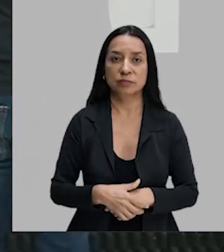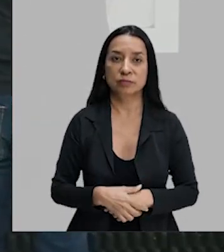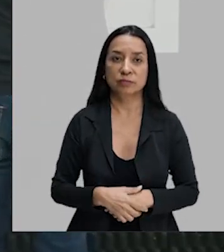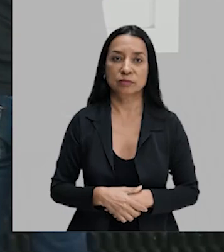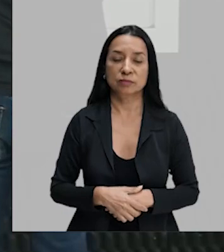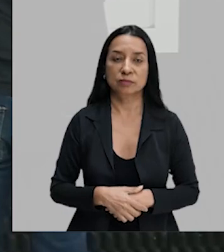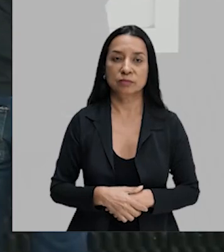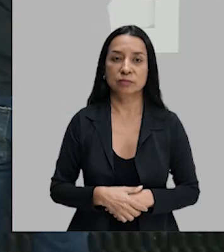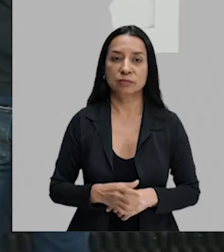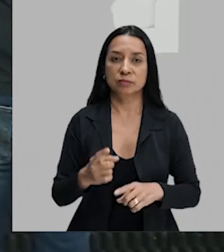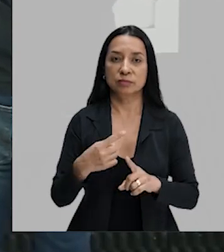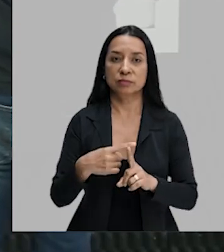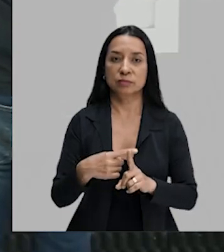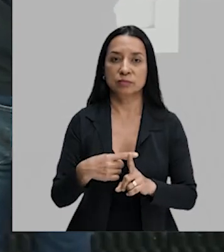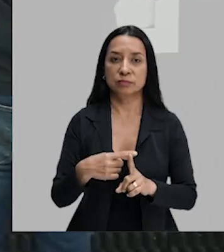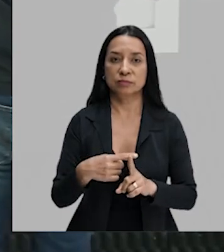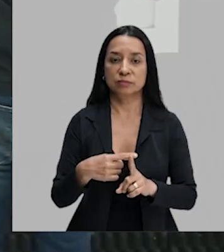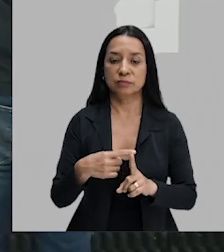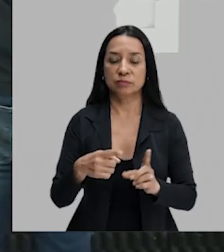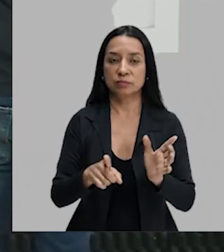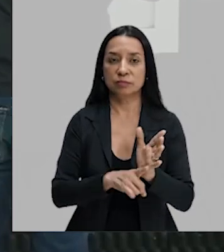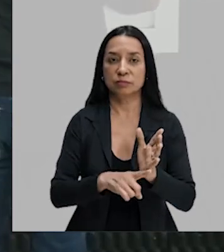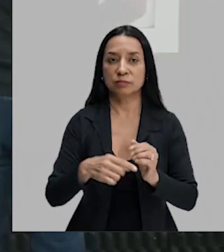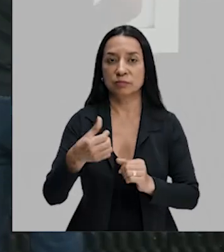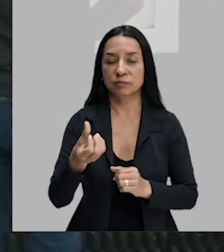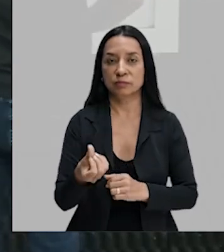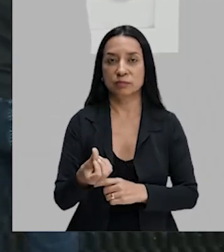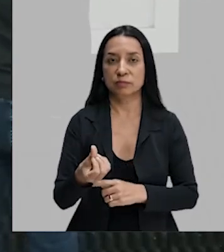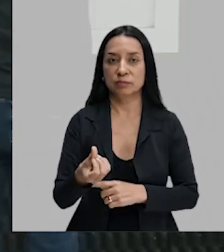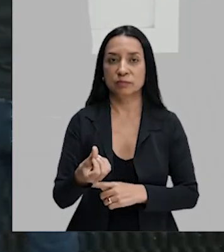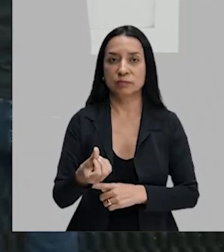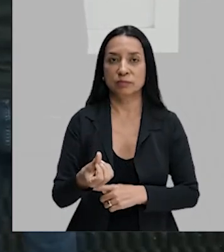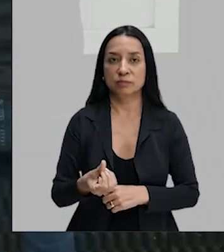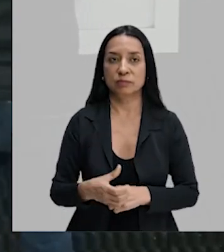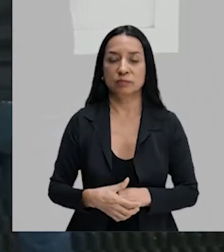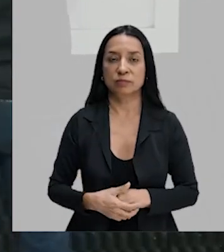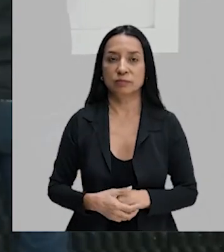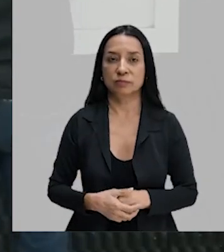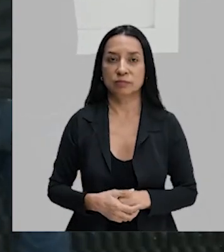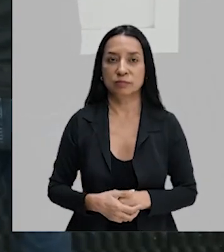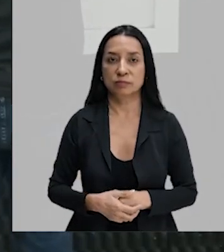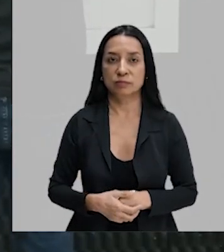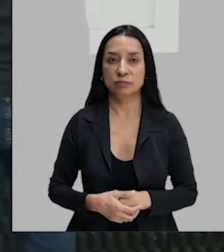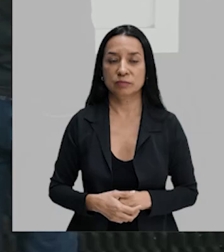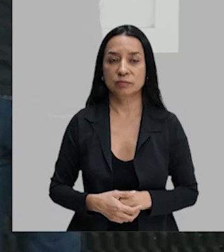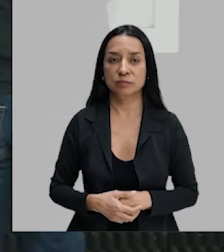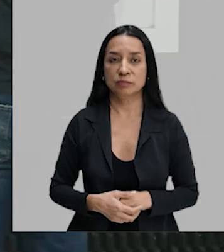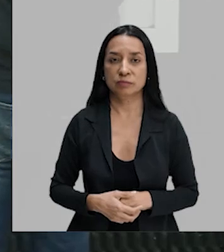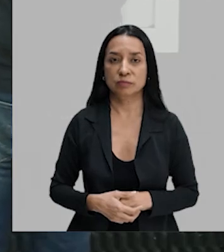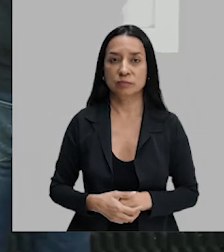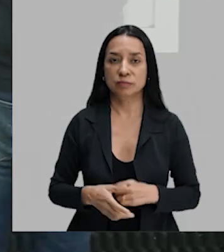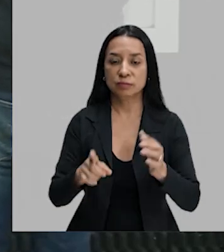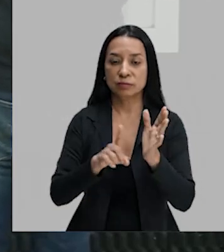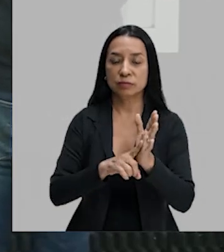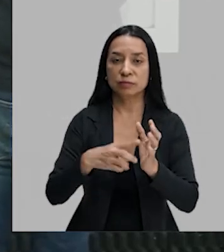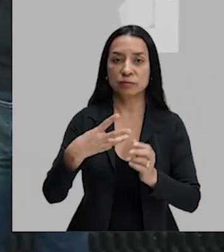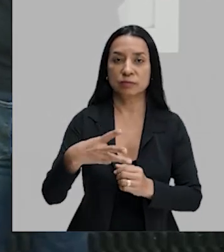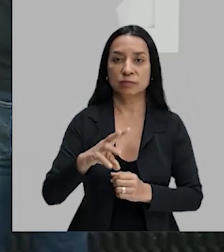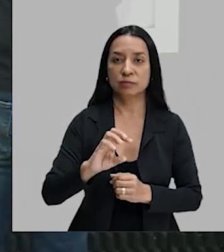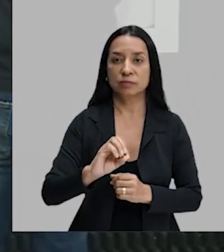aqui vai dar mais seis vem para cá menos seis aqui vai dar 30 vem para cá menos